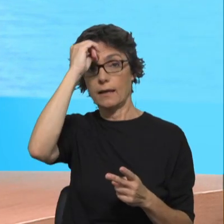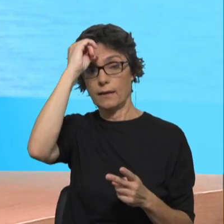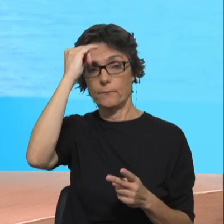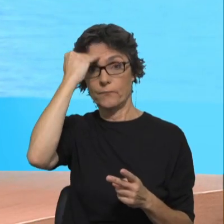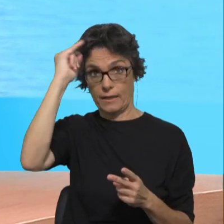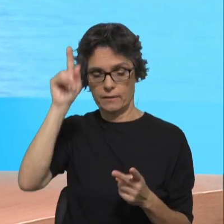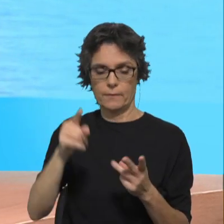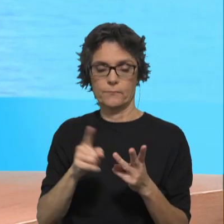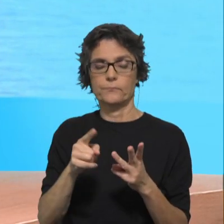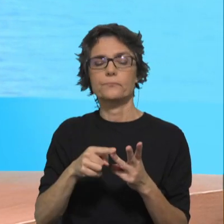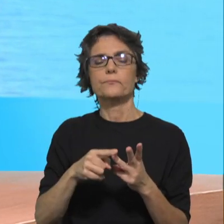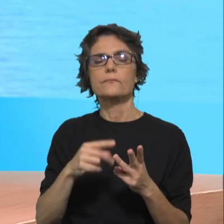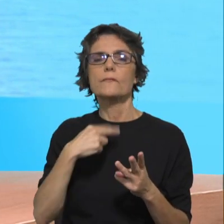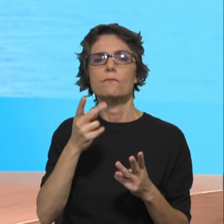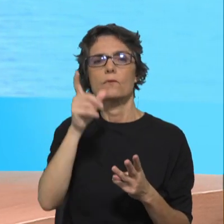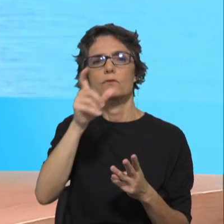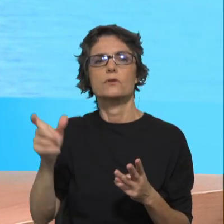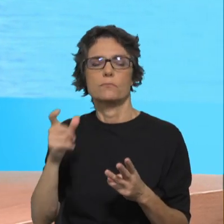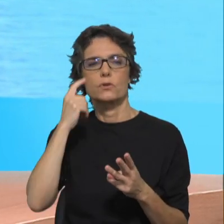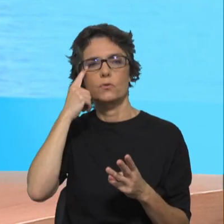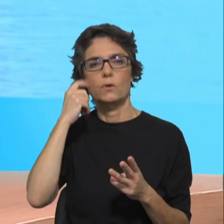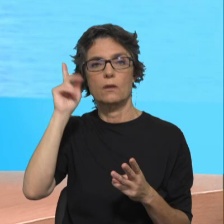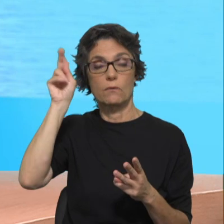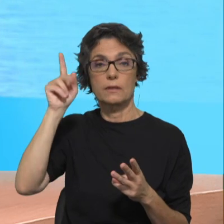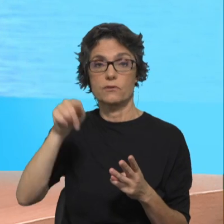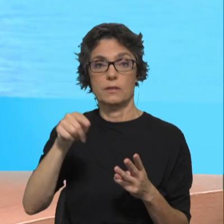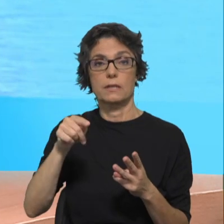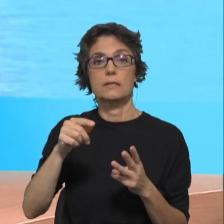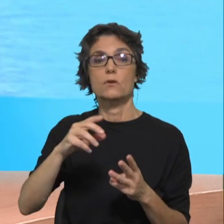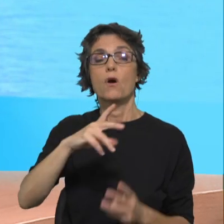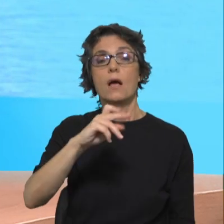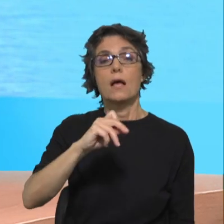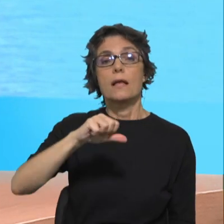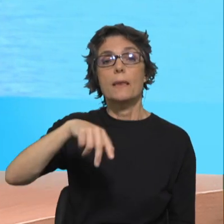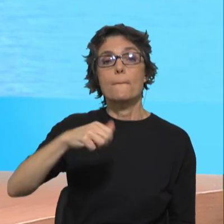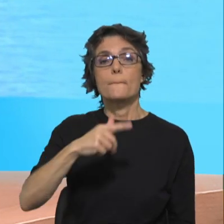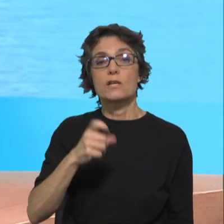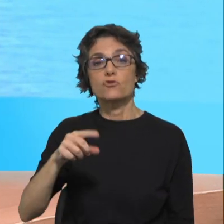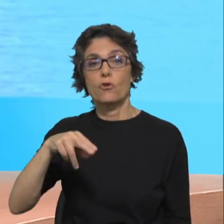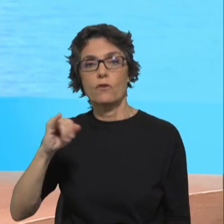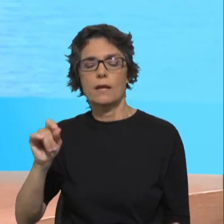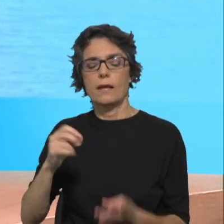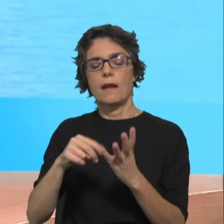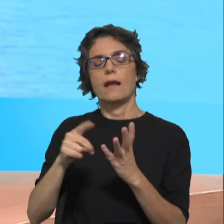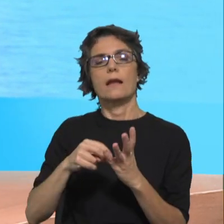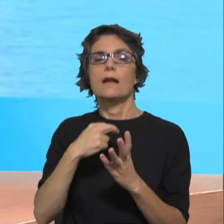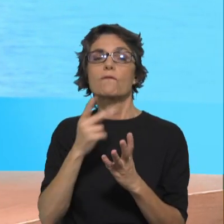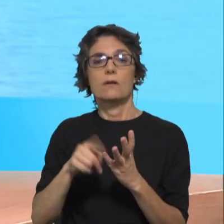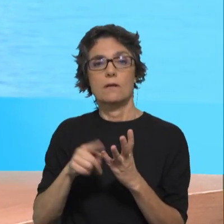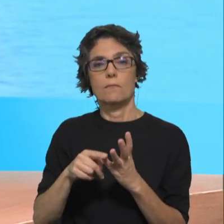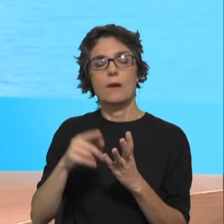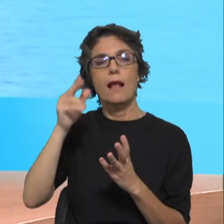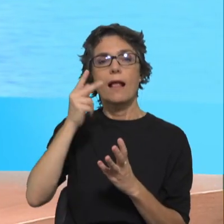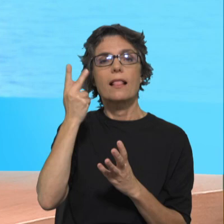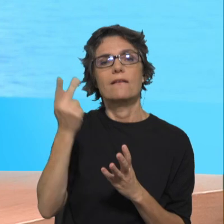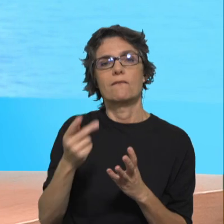dos indígenas, um cacique vindo da Amazónia, e as vozes da vida selvagem, configuradas